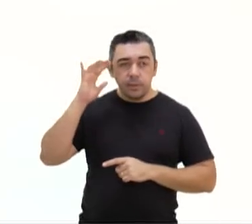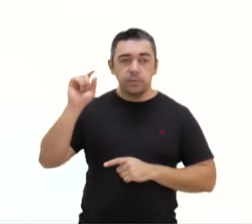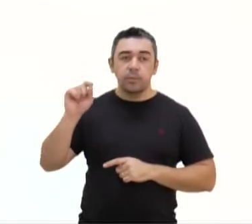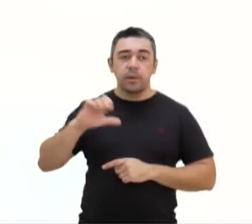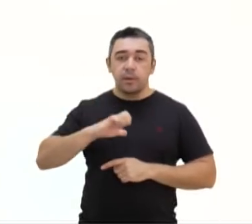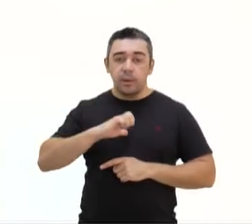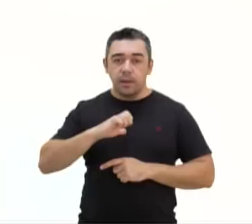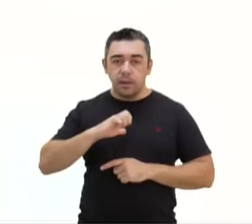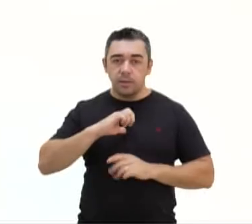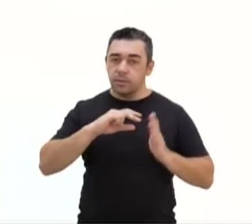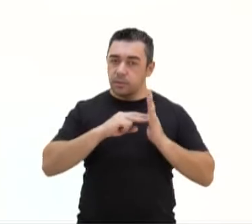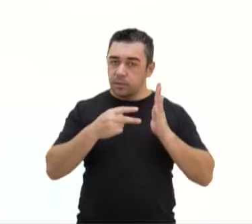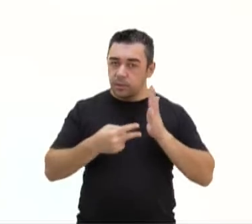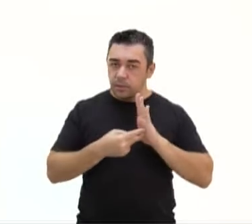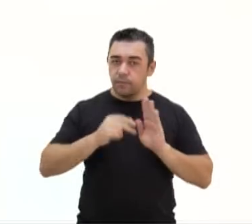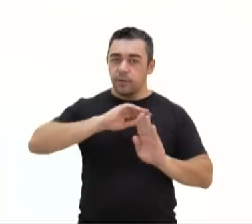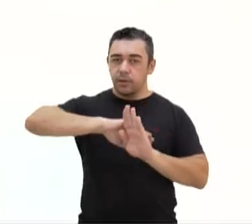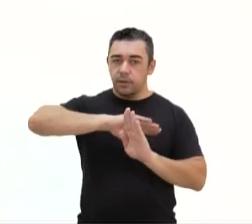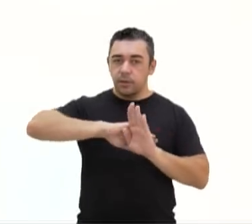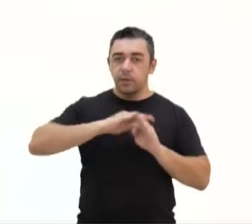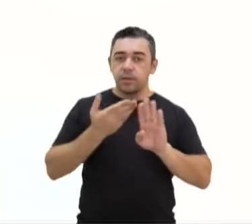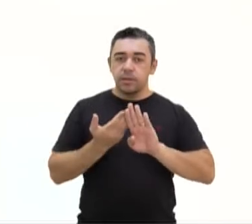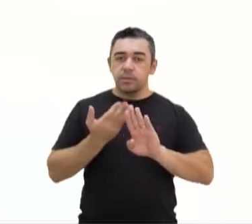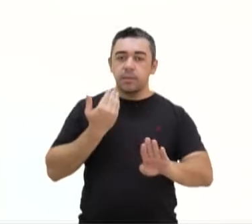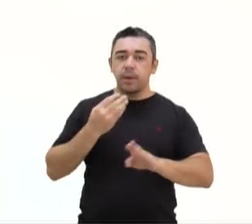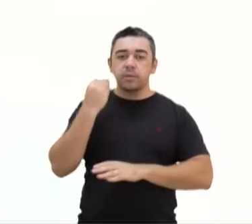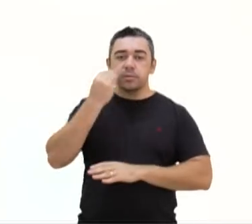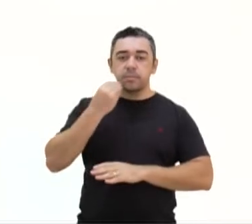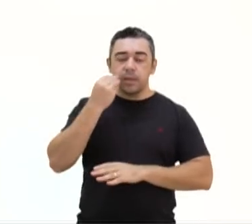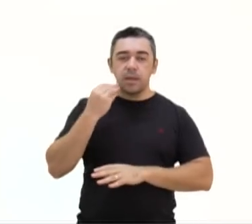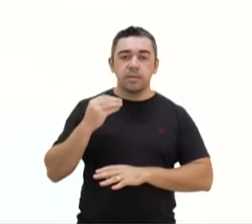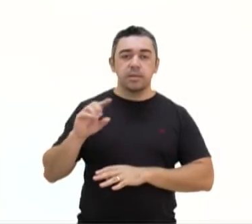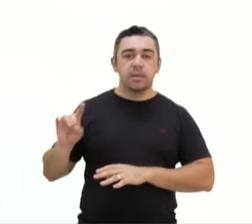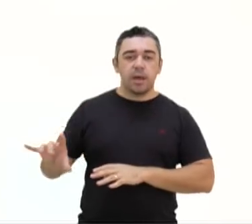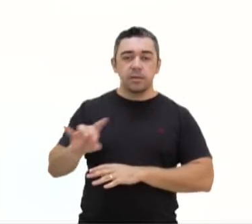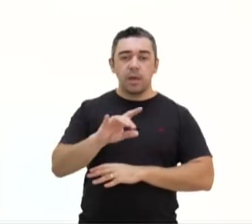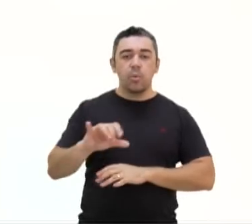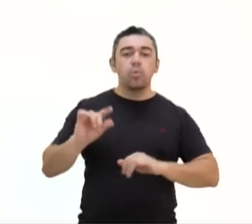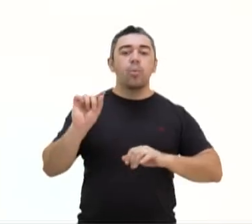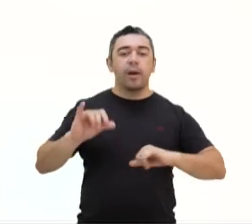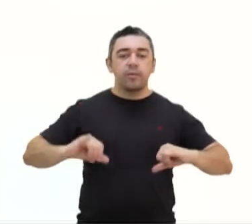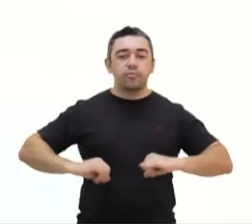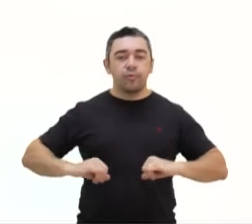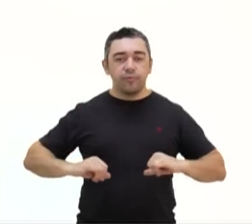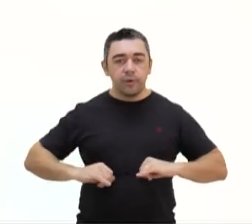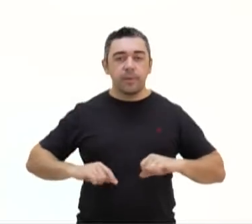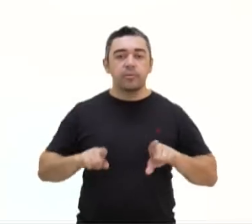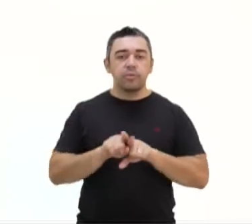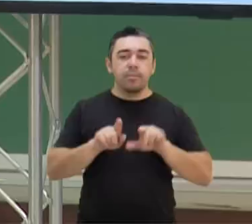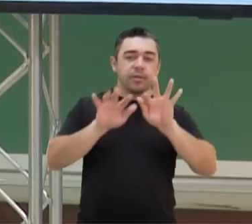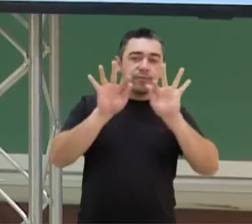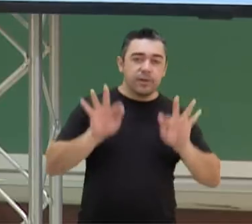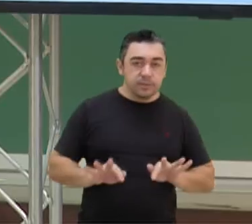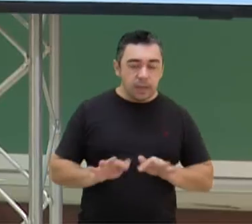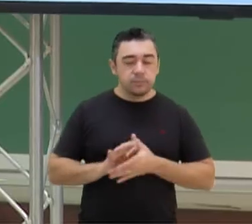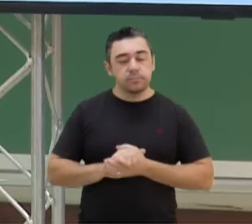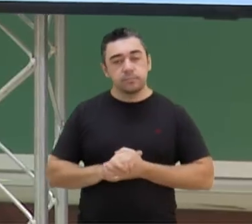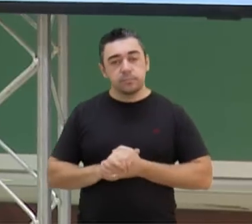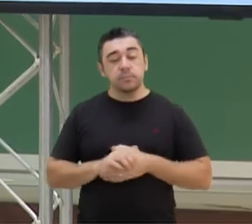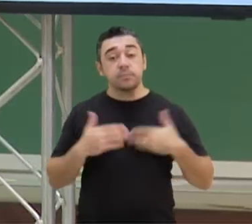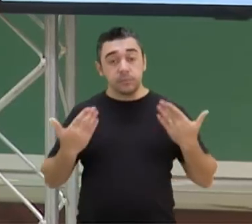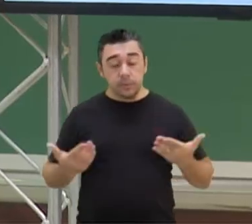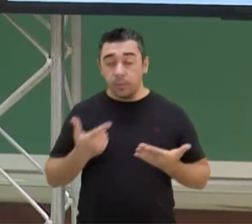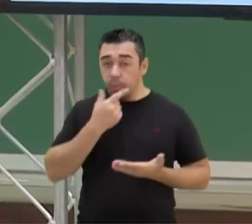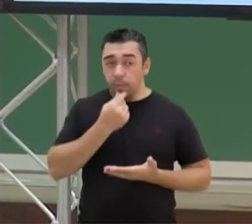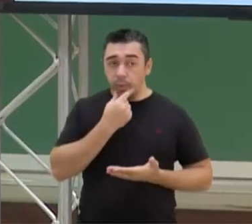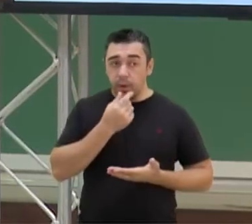ético significativo, separado da experiência individual do sofrimento e da felicidade. Então, para sua santidade